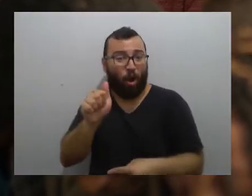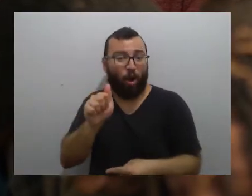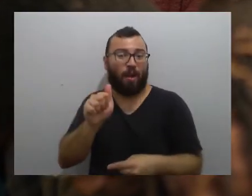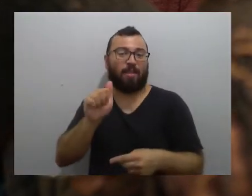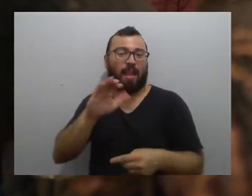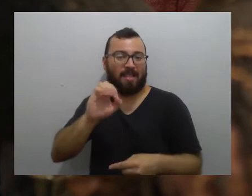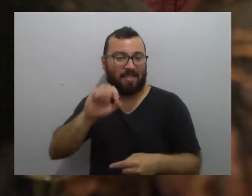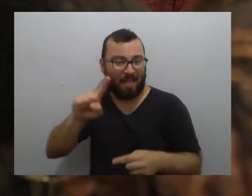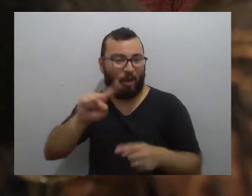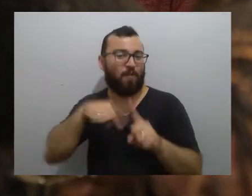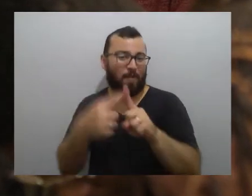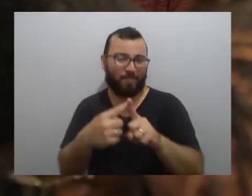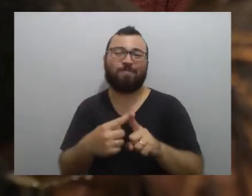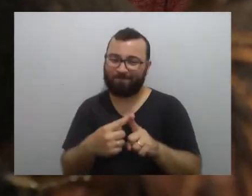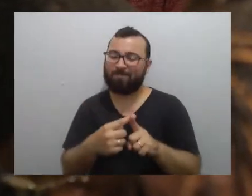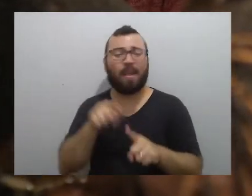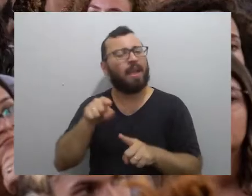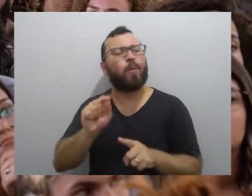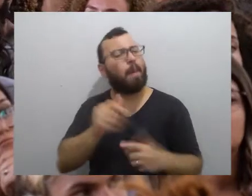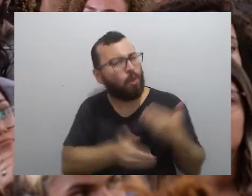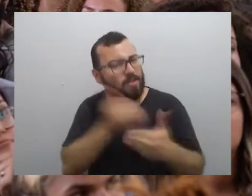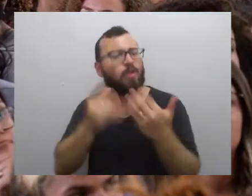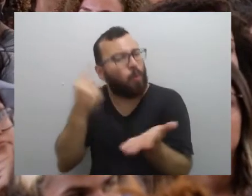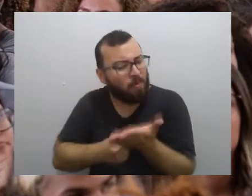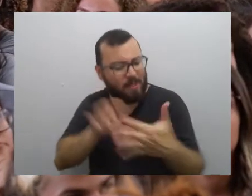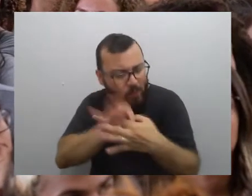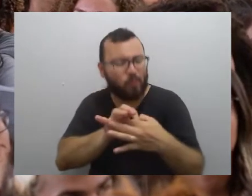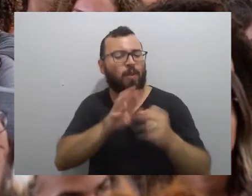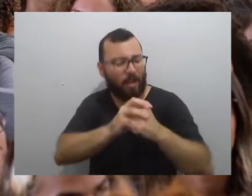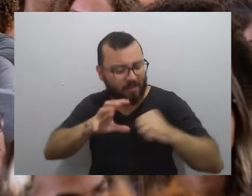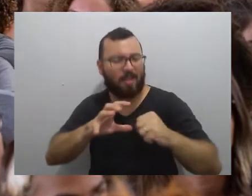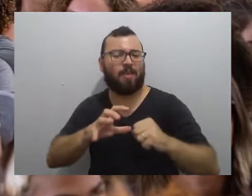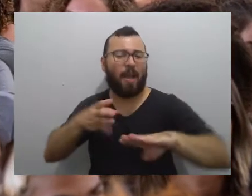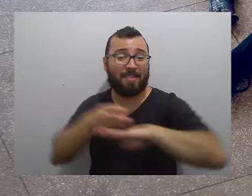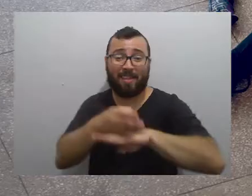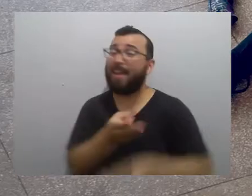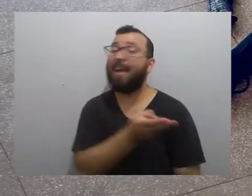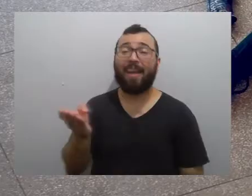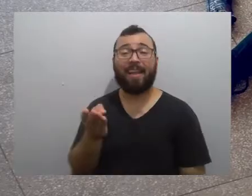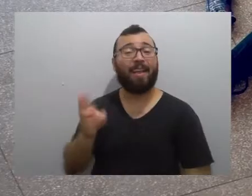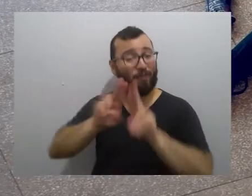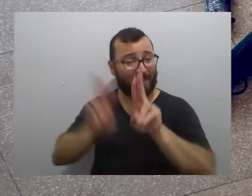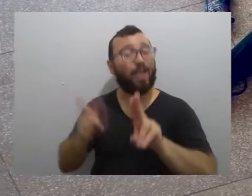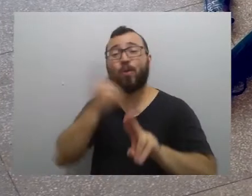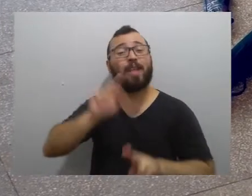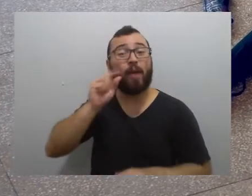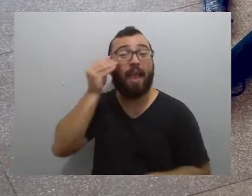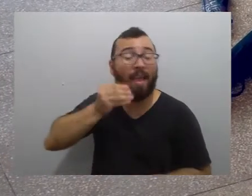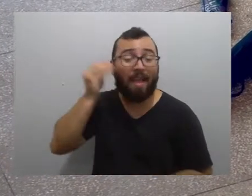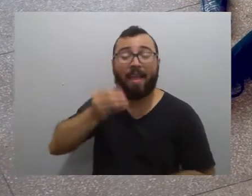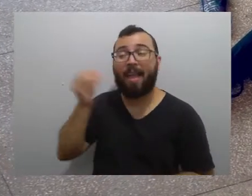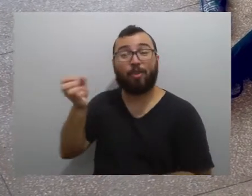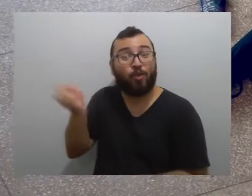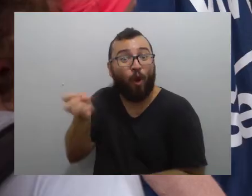A entrada de estudantes negros dobrou na última década. Em 2016, passaram a ser mais da metade